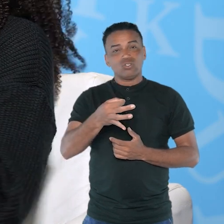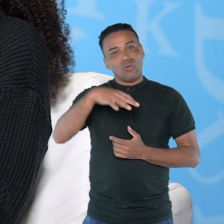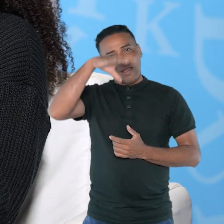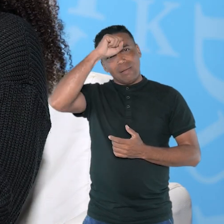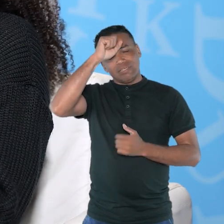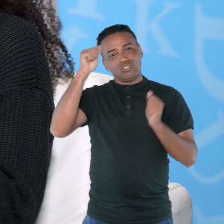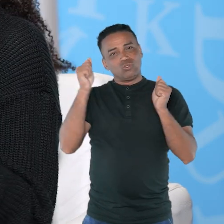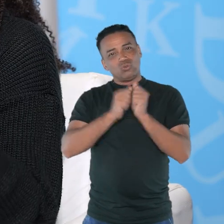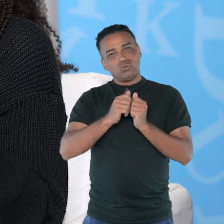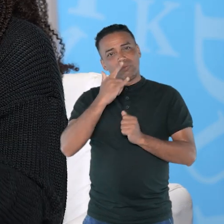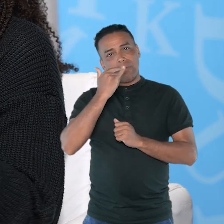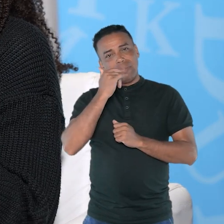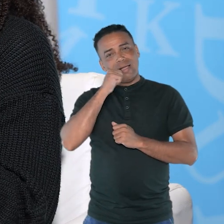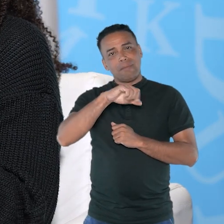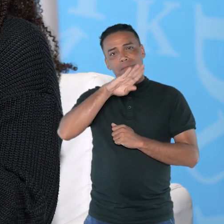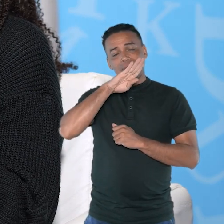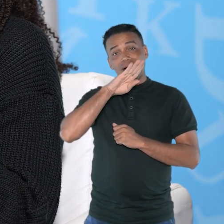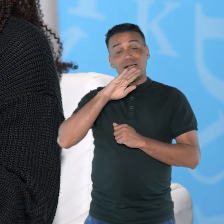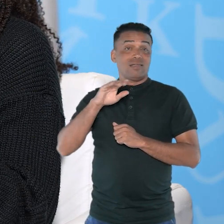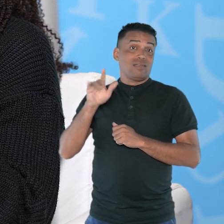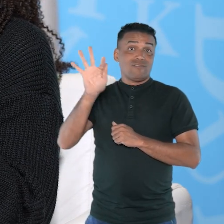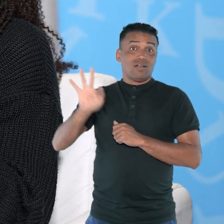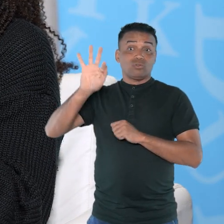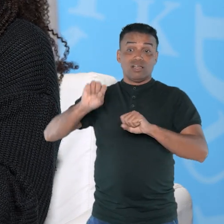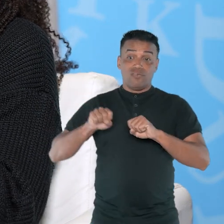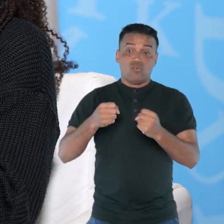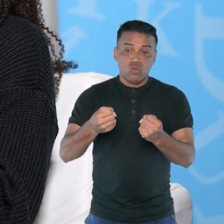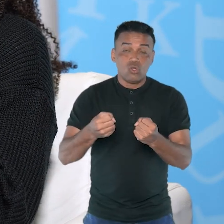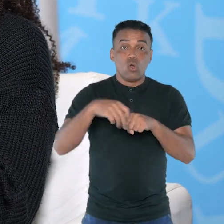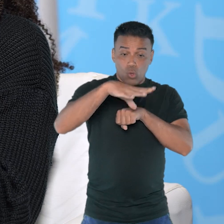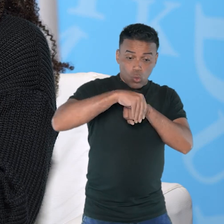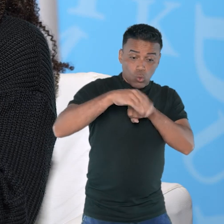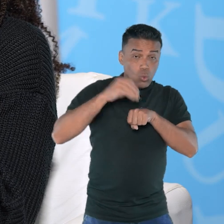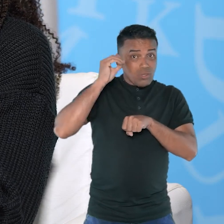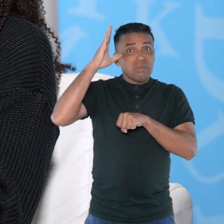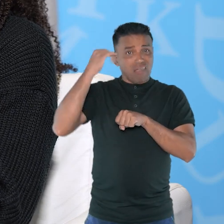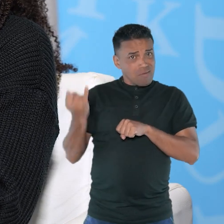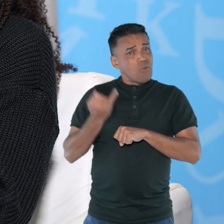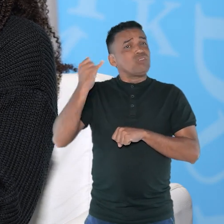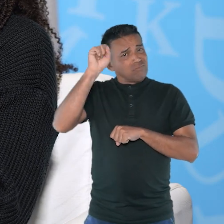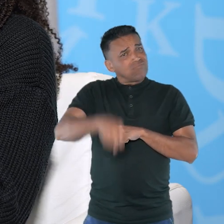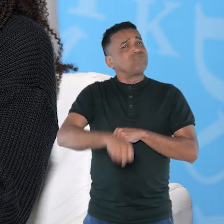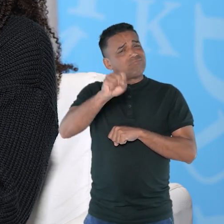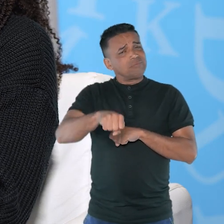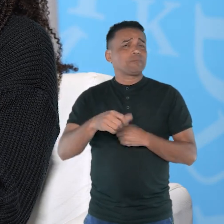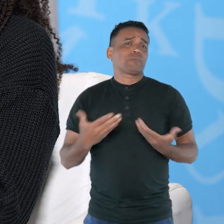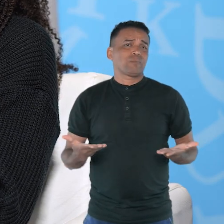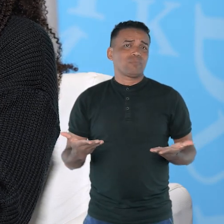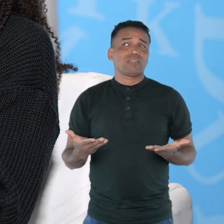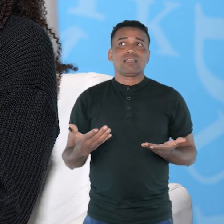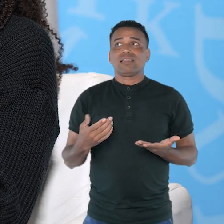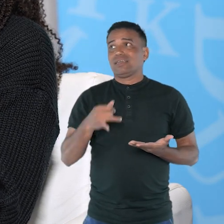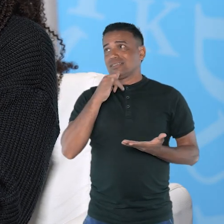meus pais, a universidade reforçou que o conhecimento é uma coisa muito importante mesmo. Não necessariamente, né? Você tem